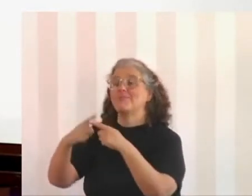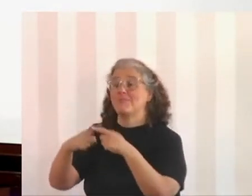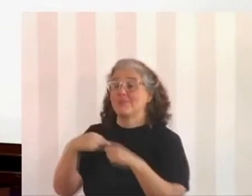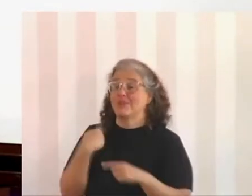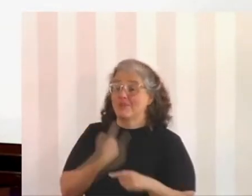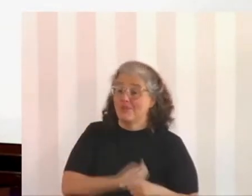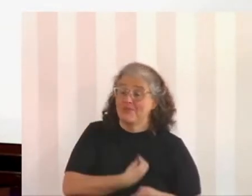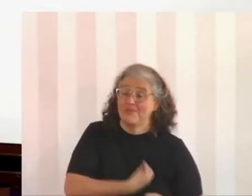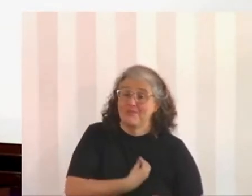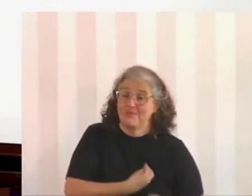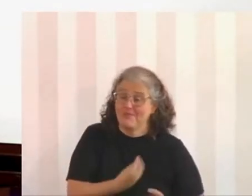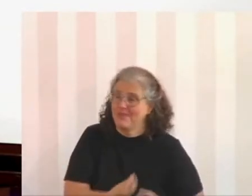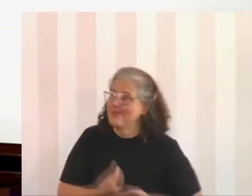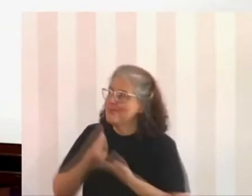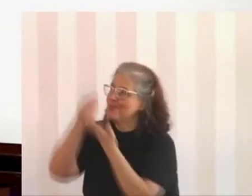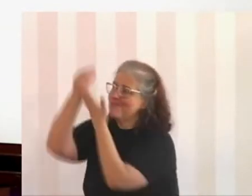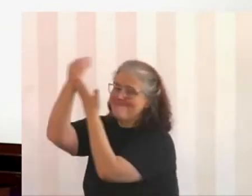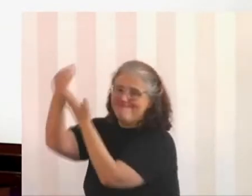o nosso.